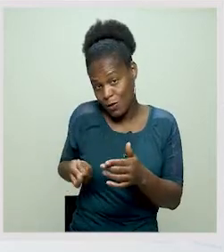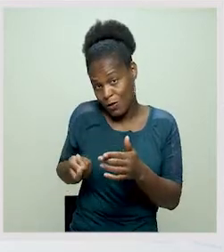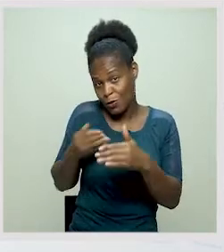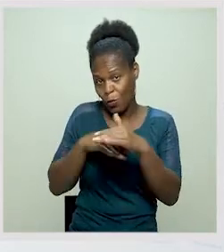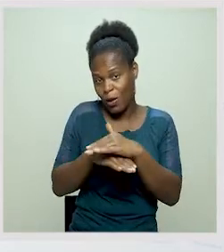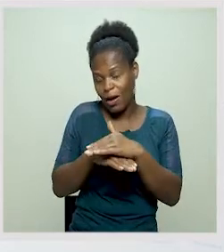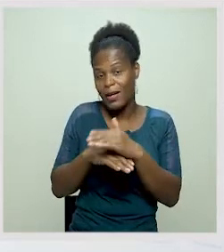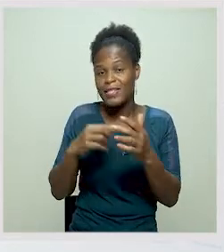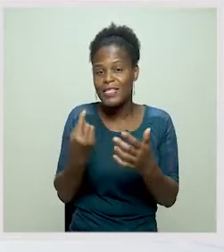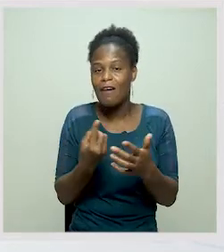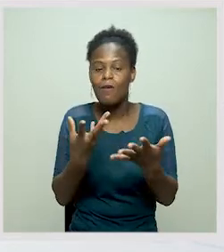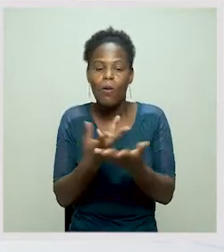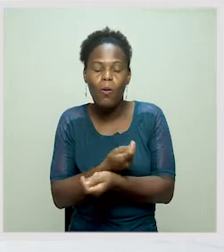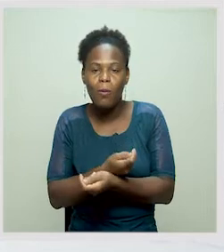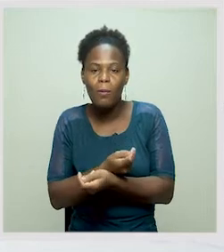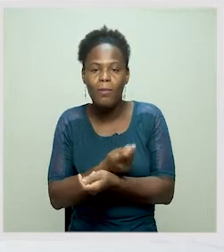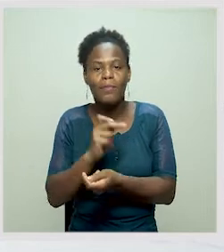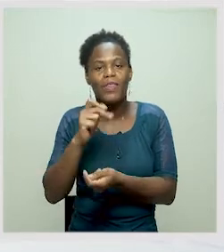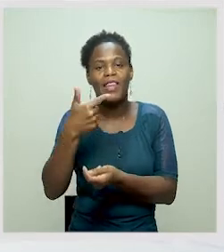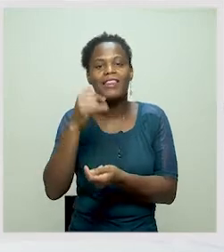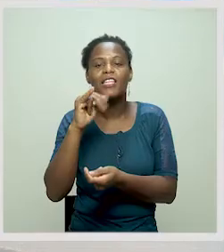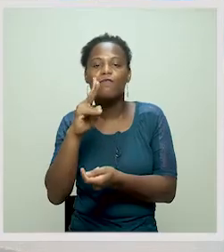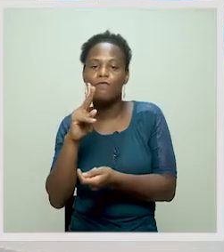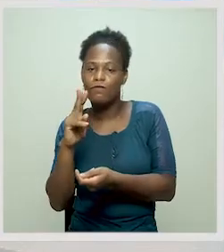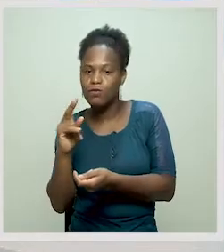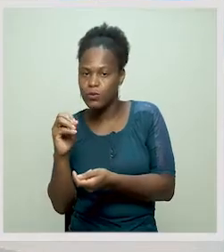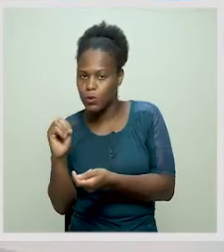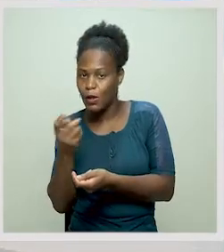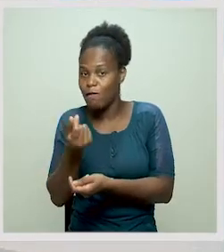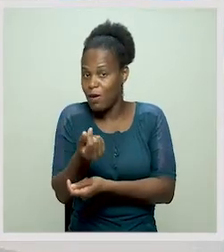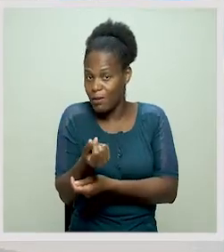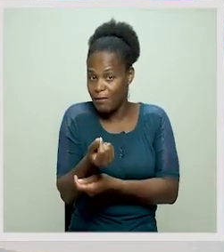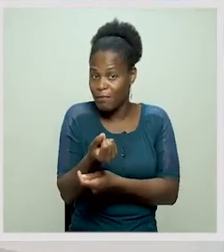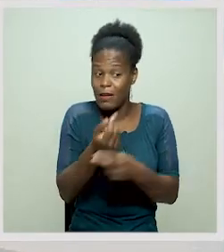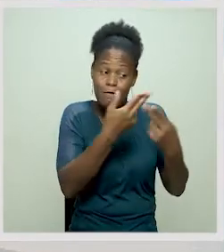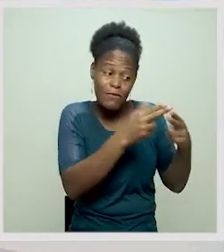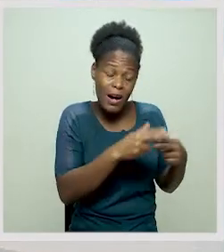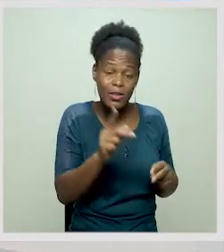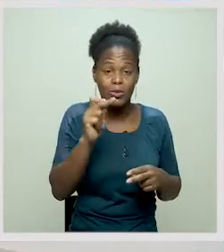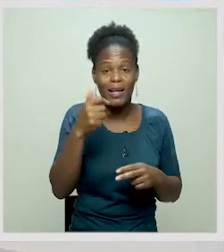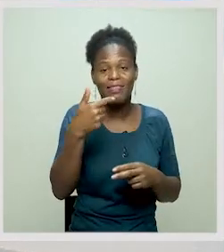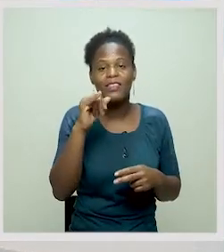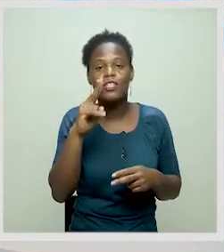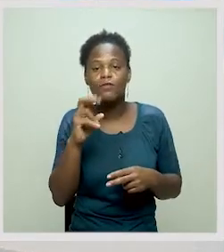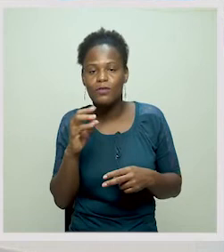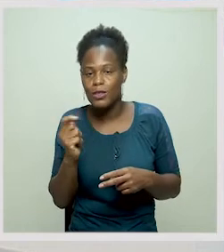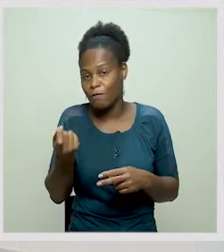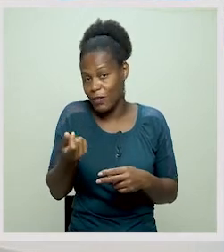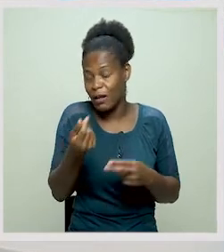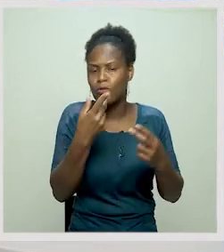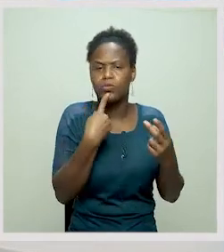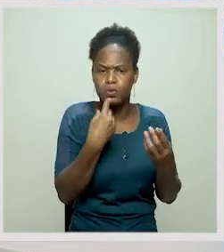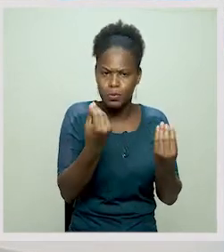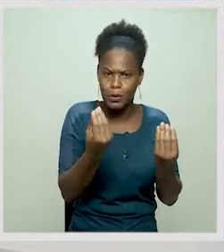destinada a adquirir ativos financeiros. Nós temos vários ativos financeiros, mas só vamos